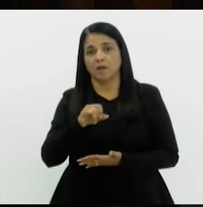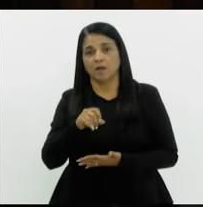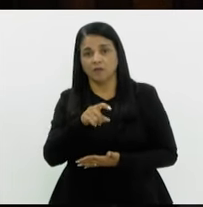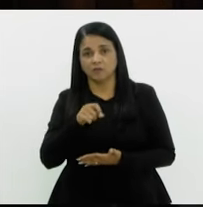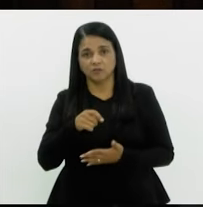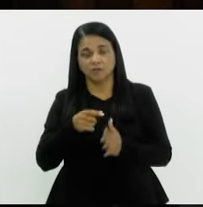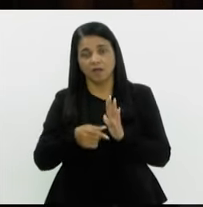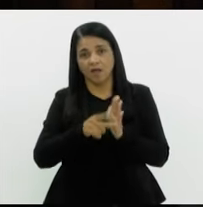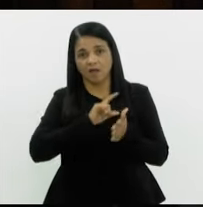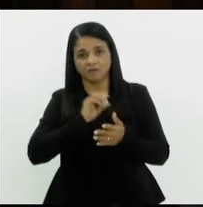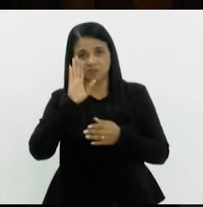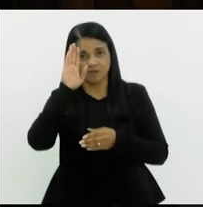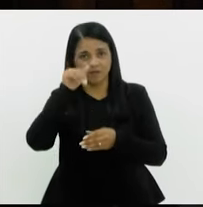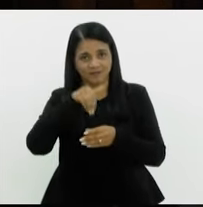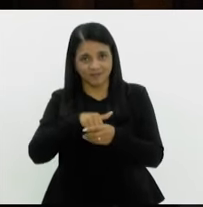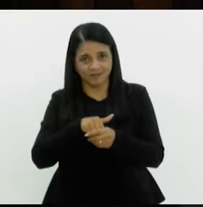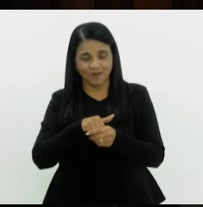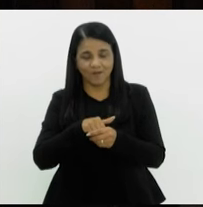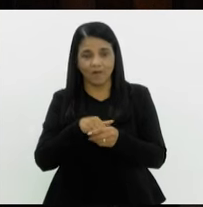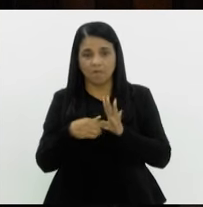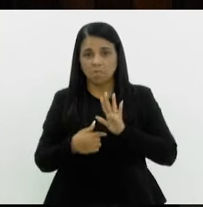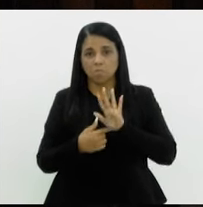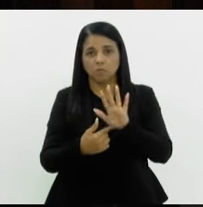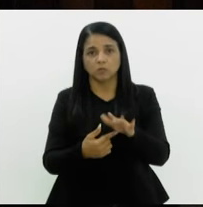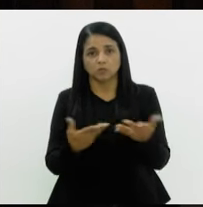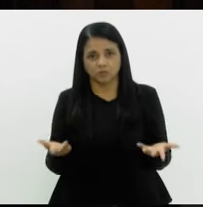eleição, até que o escândalo veio à tona.